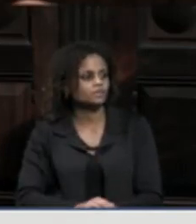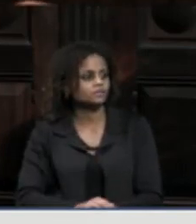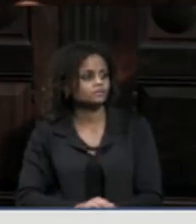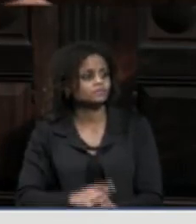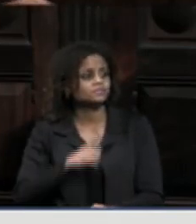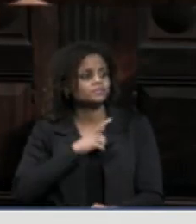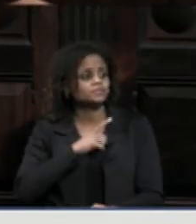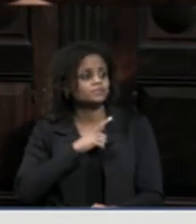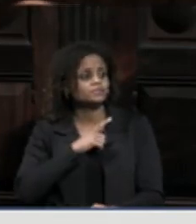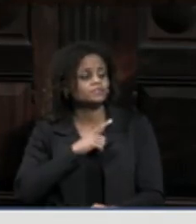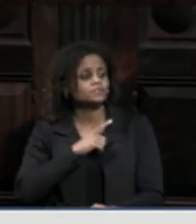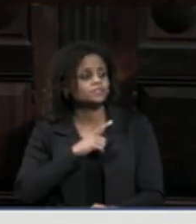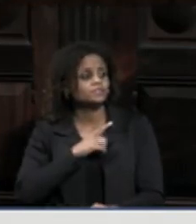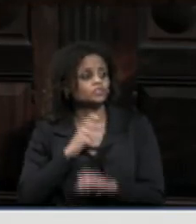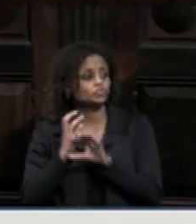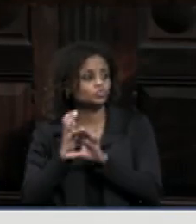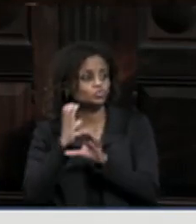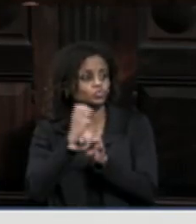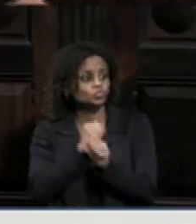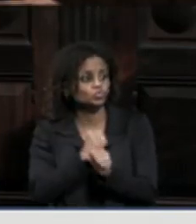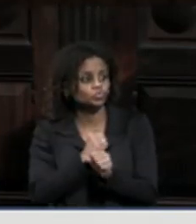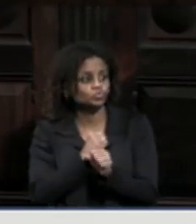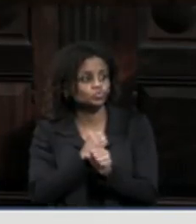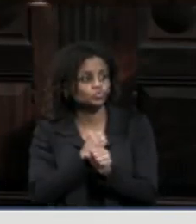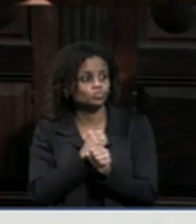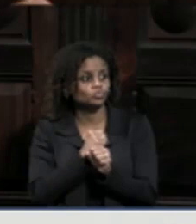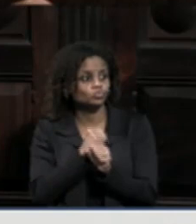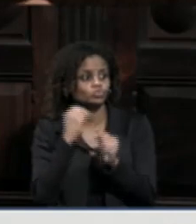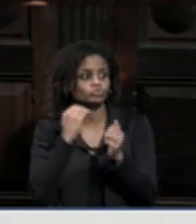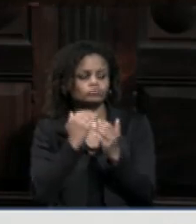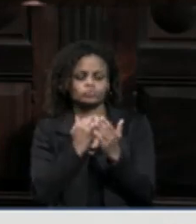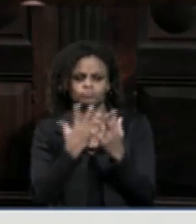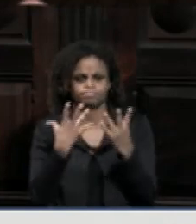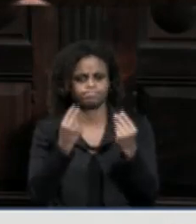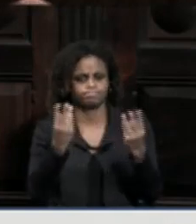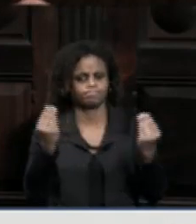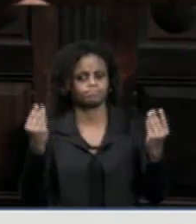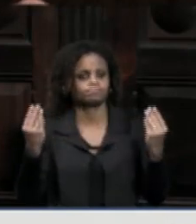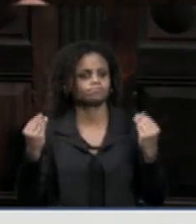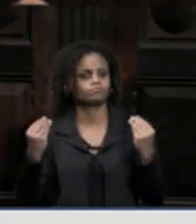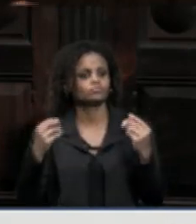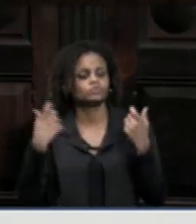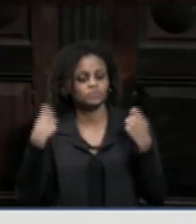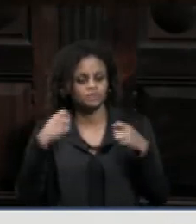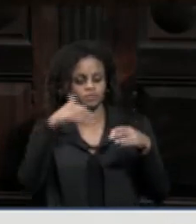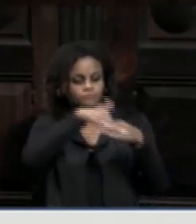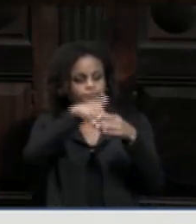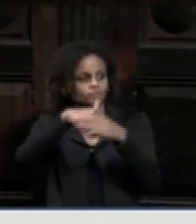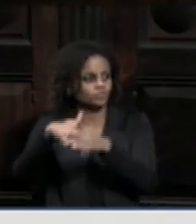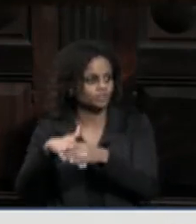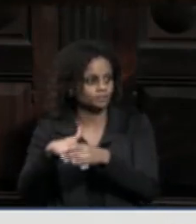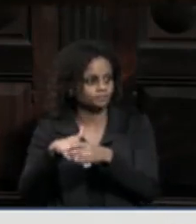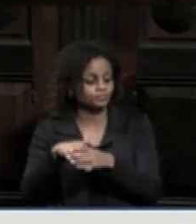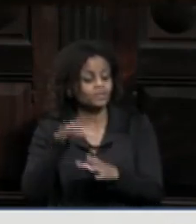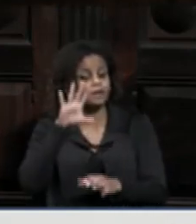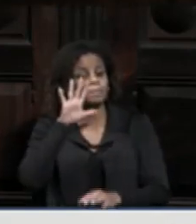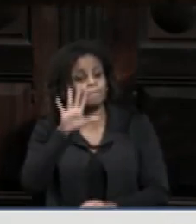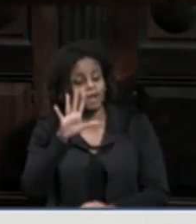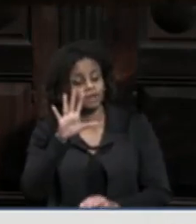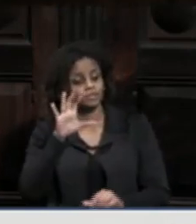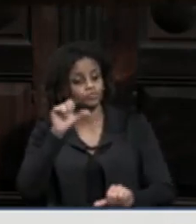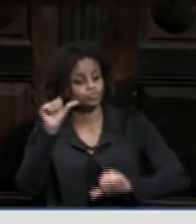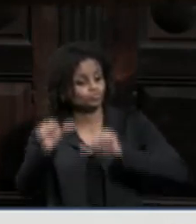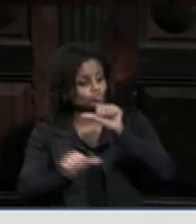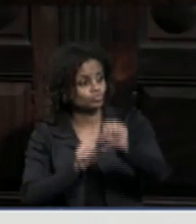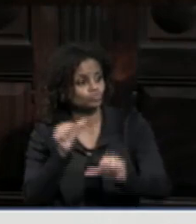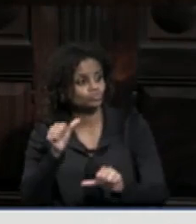tem um número de deputados presentes suficiente necessário para aprovação. Quando é